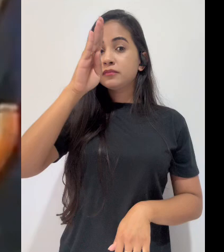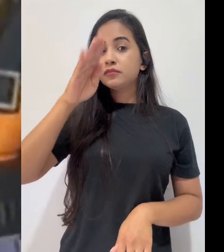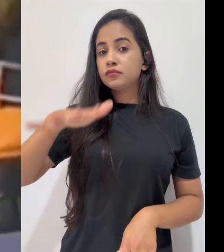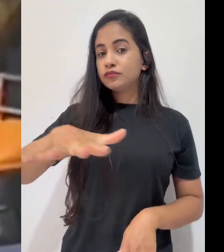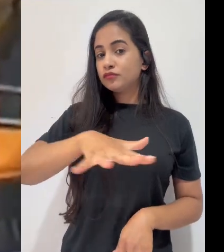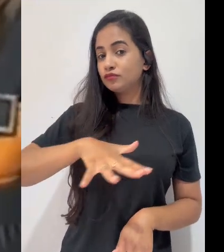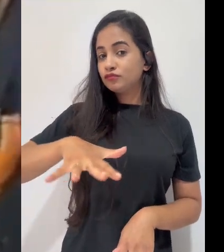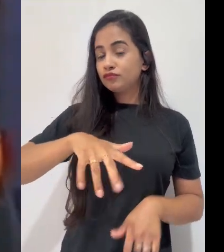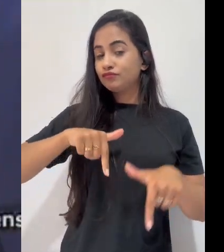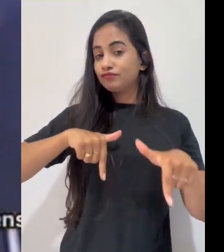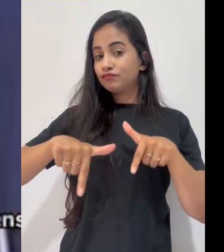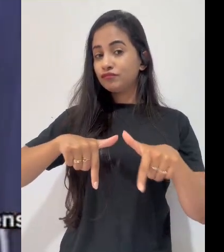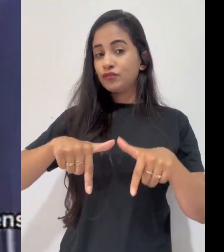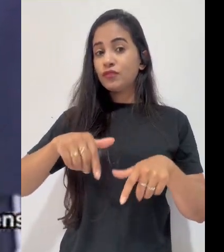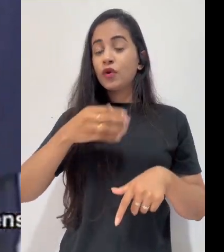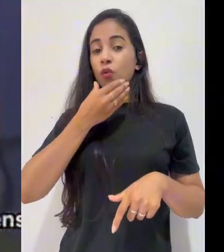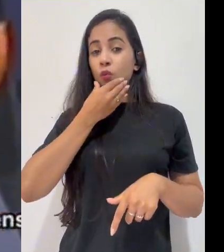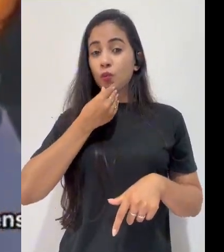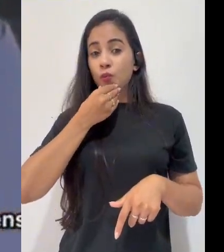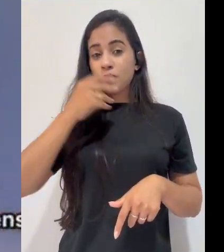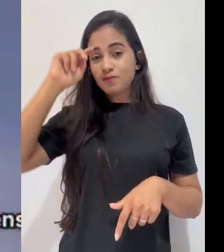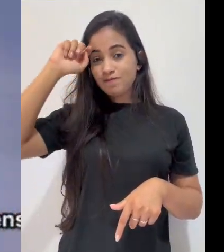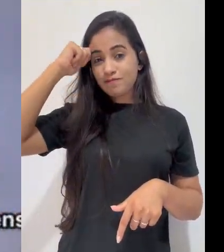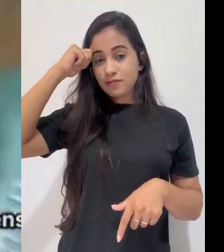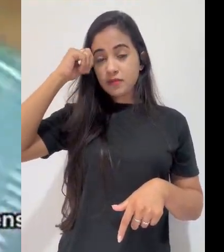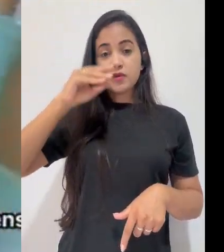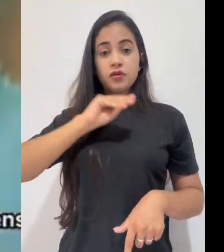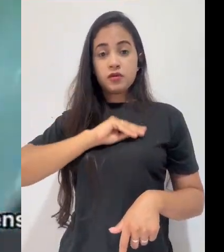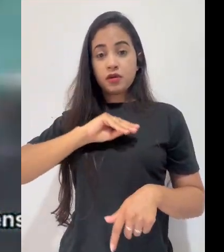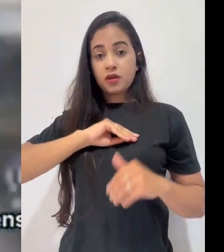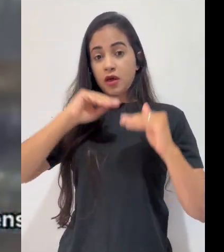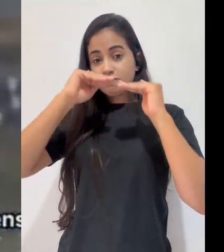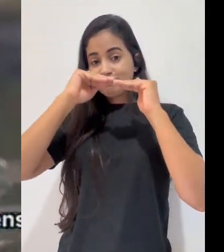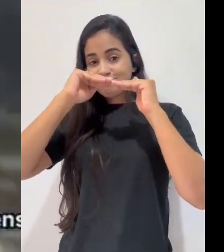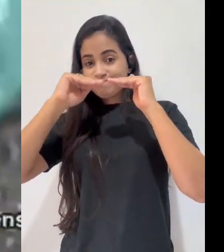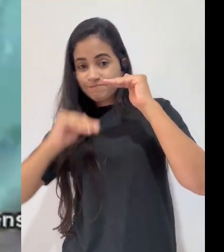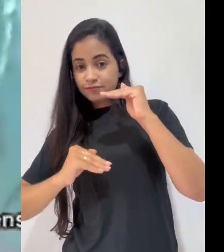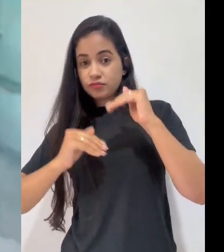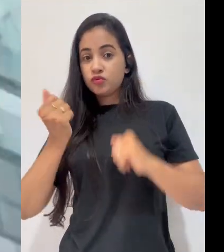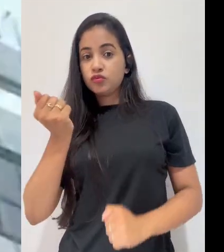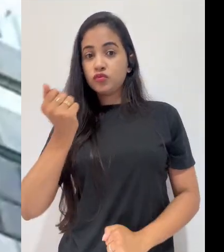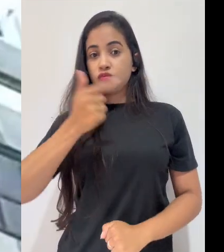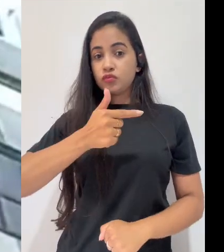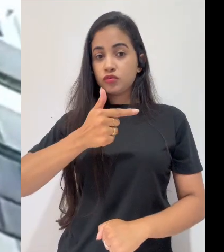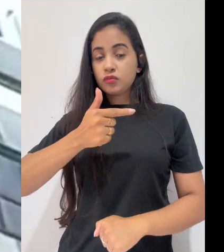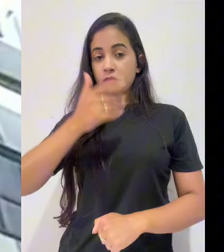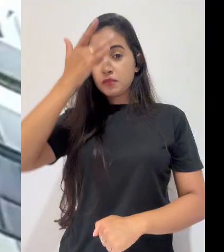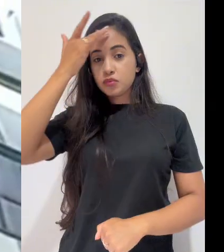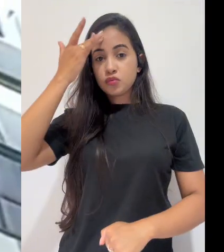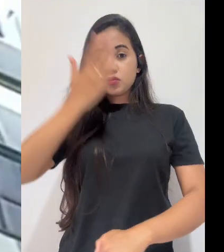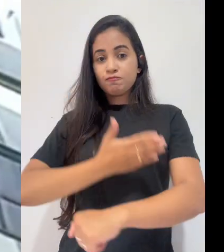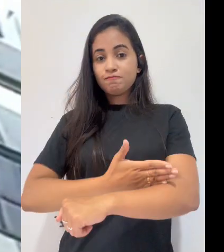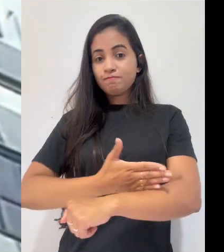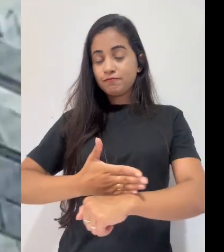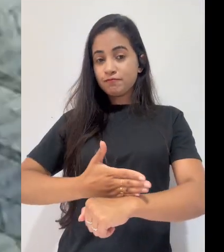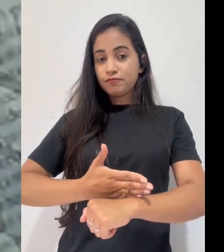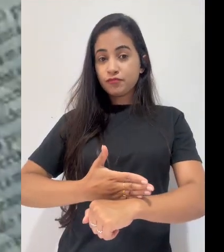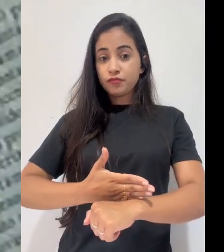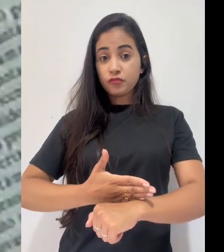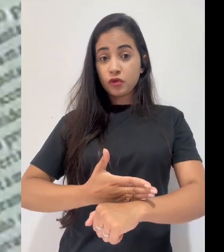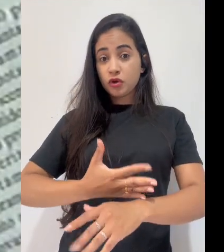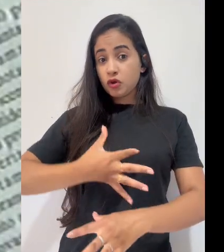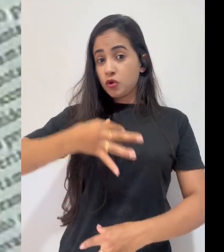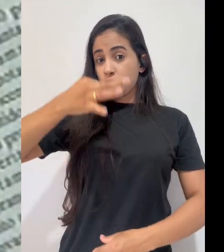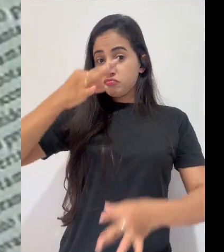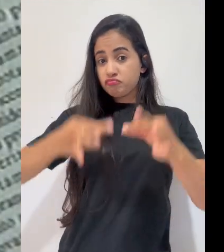de trabalho no qual os homens negros ganham 68% da renda dos homens brancos. E o sistema jurídico